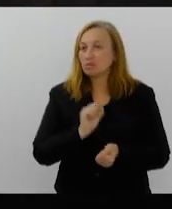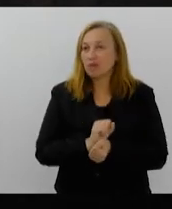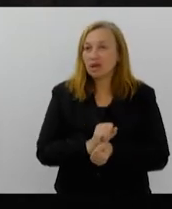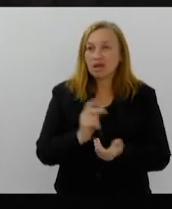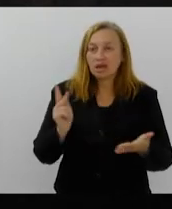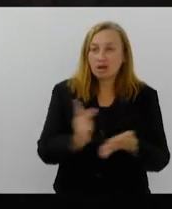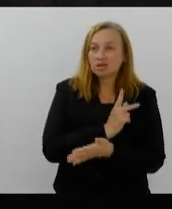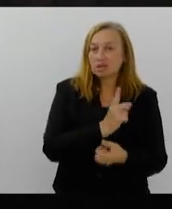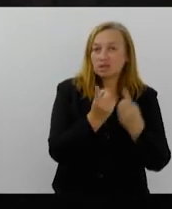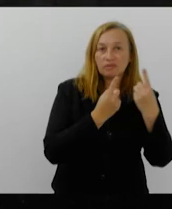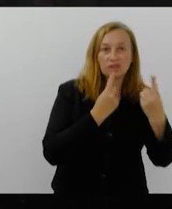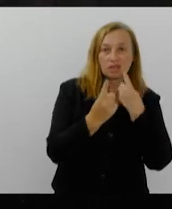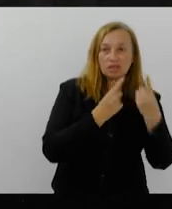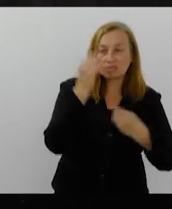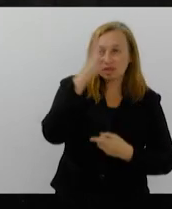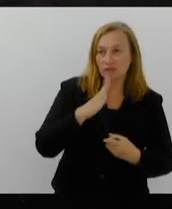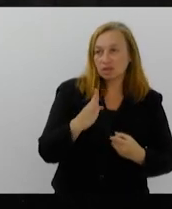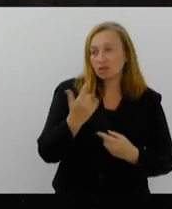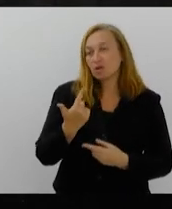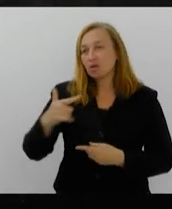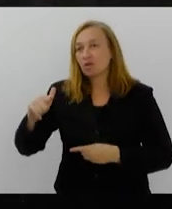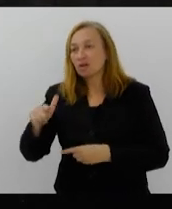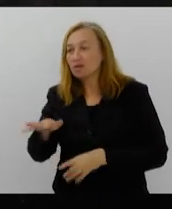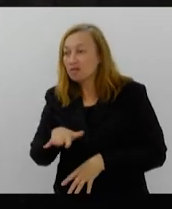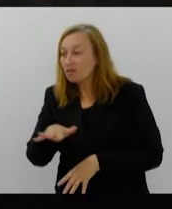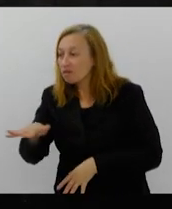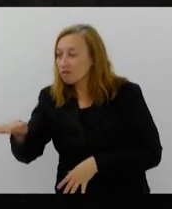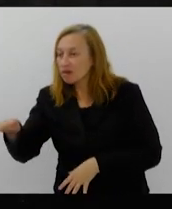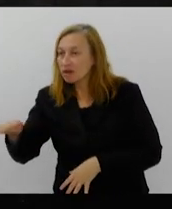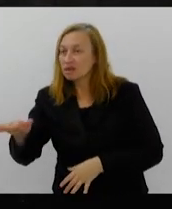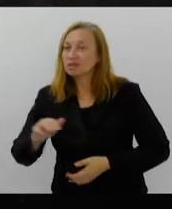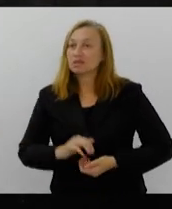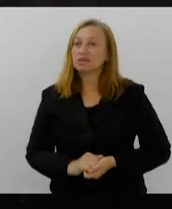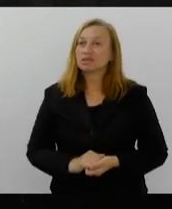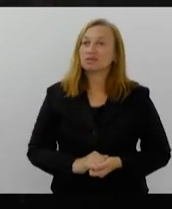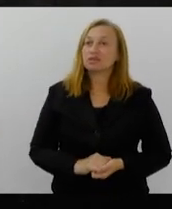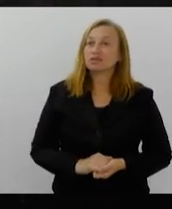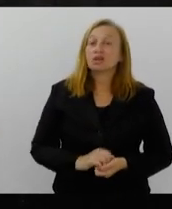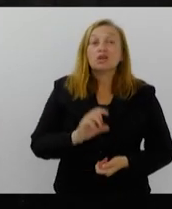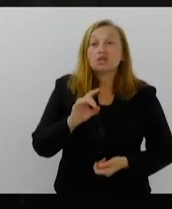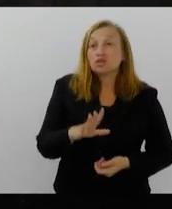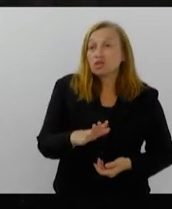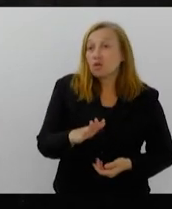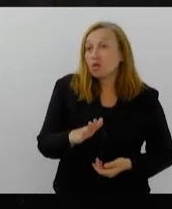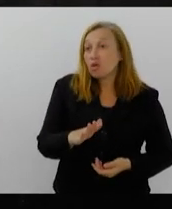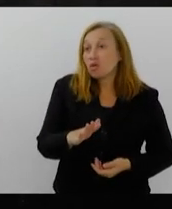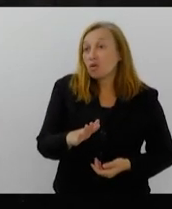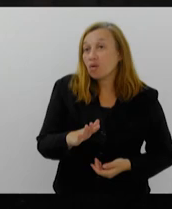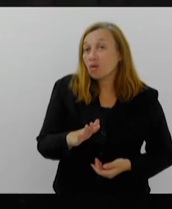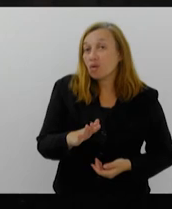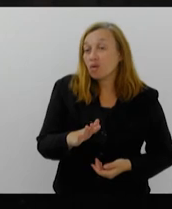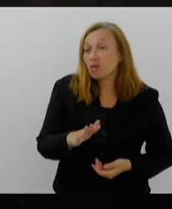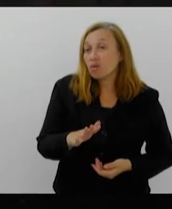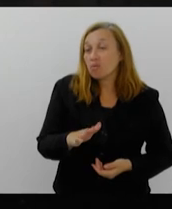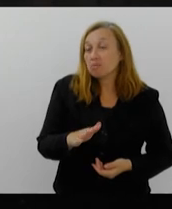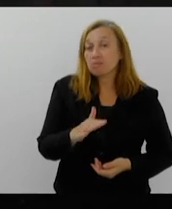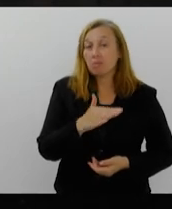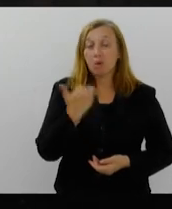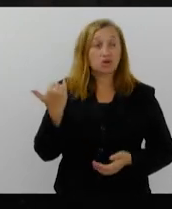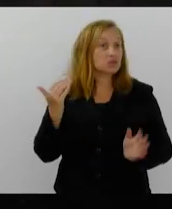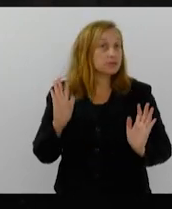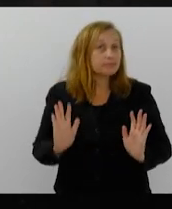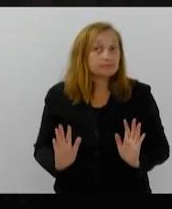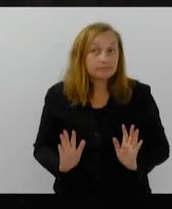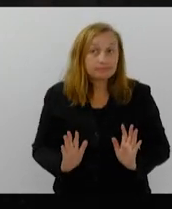ora na Avenida Brasil, ora nos becos e vielas das nossas favelas, só leva vítimas inocentes ao óbito,